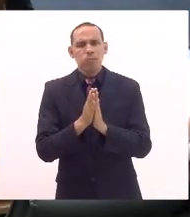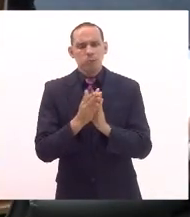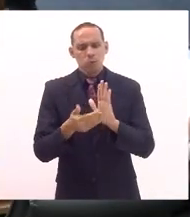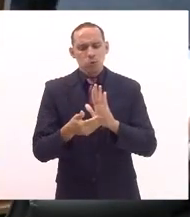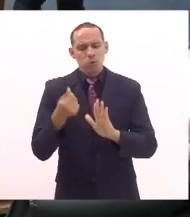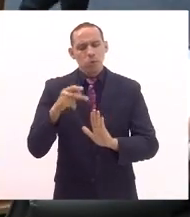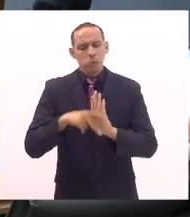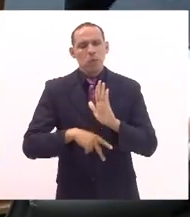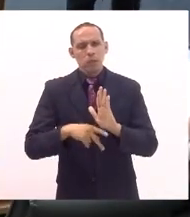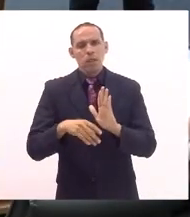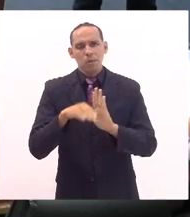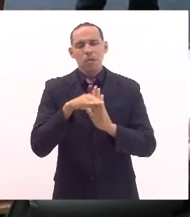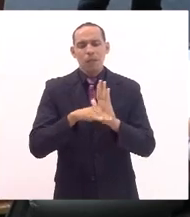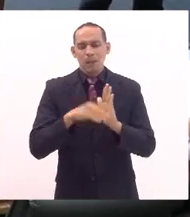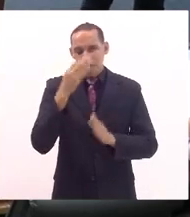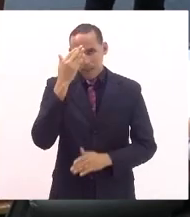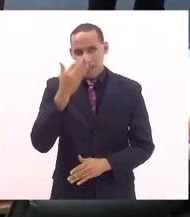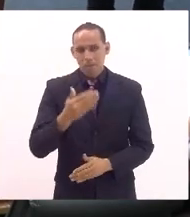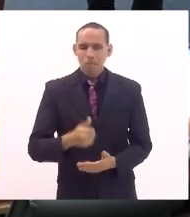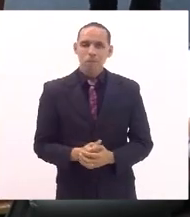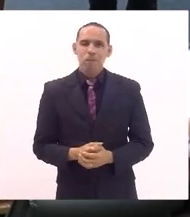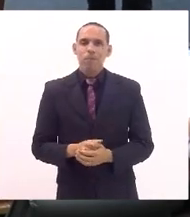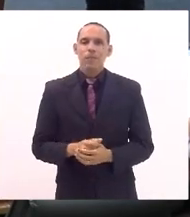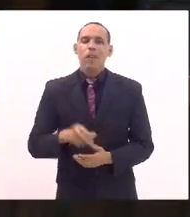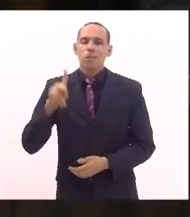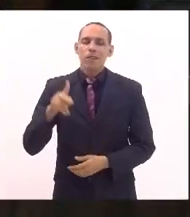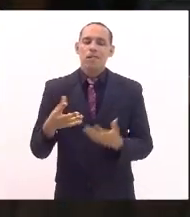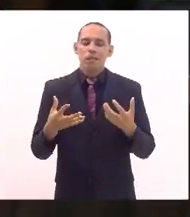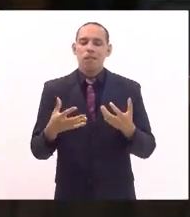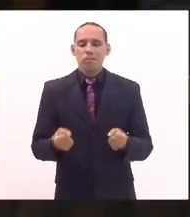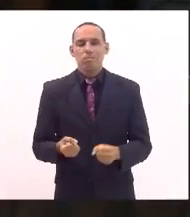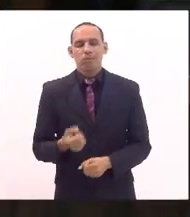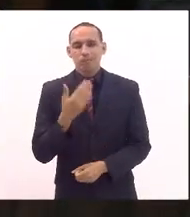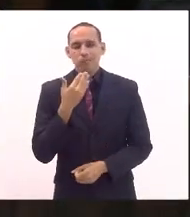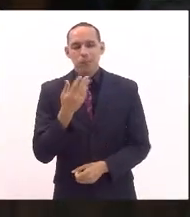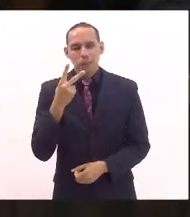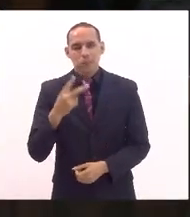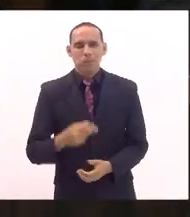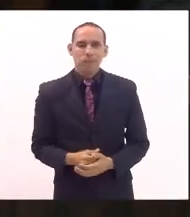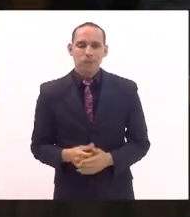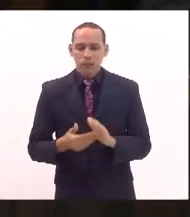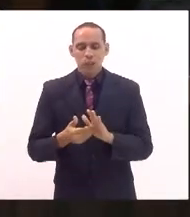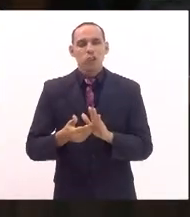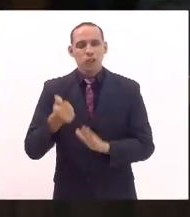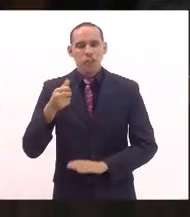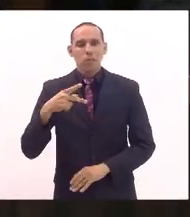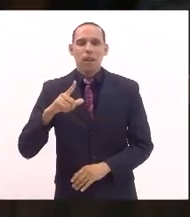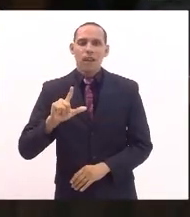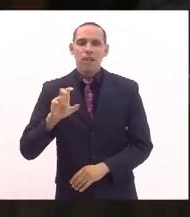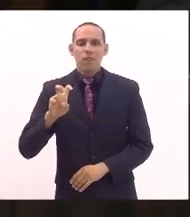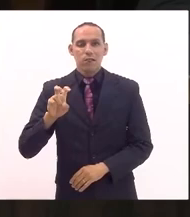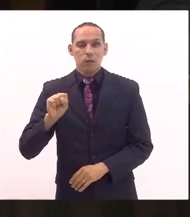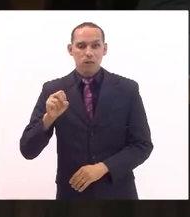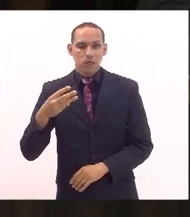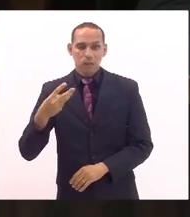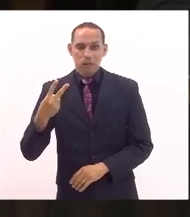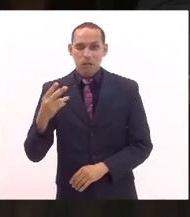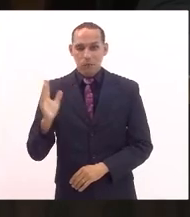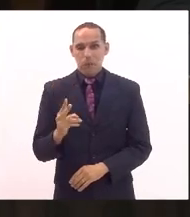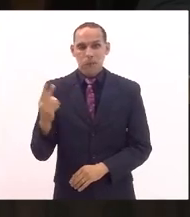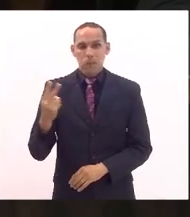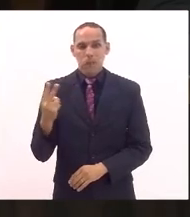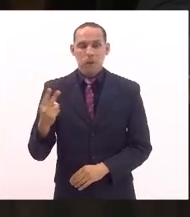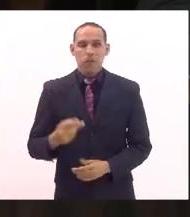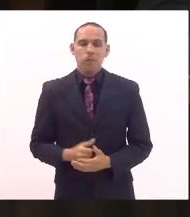retirada do projeto de pauta Muitíssimo obrigada presidência defere pedido de vossa excelência retirado pele 5832 de